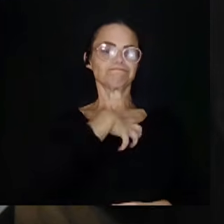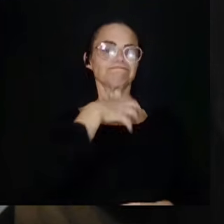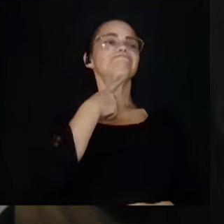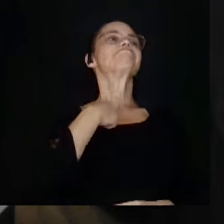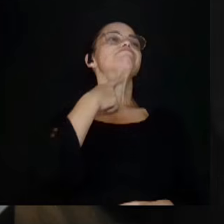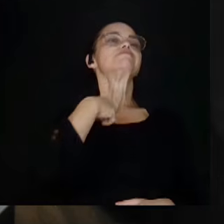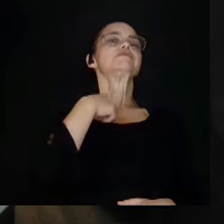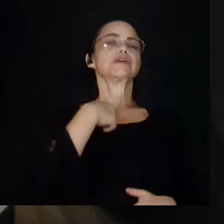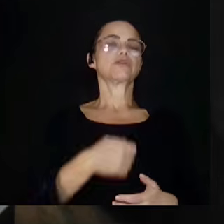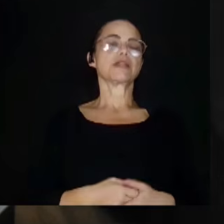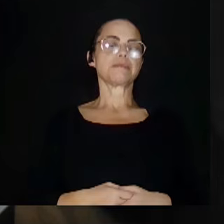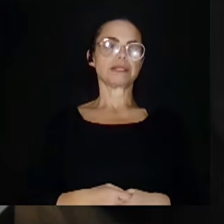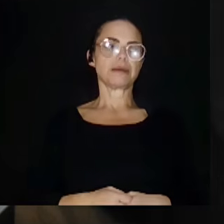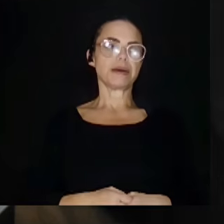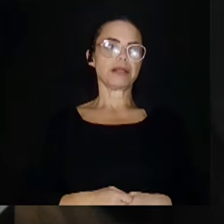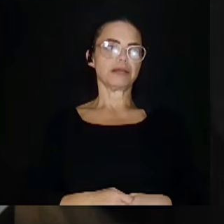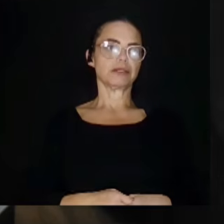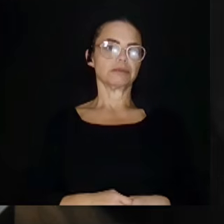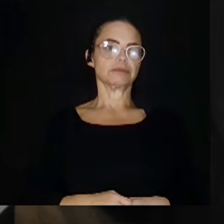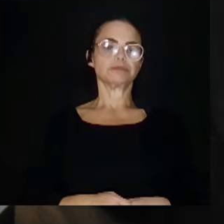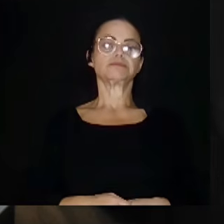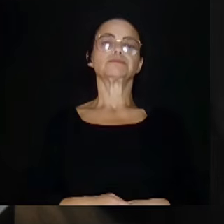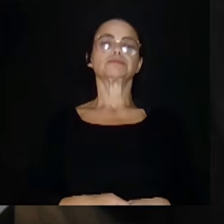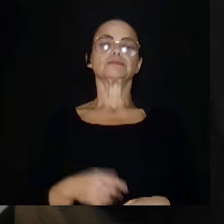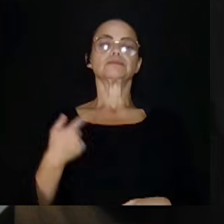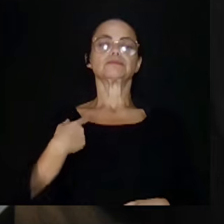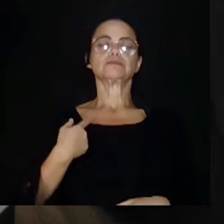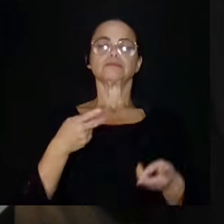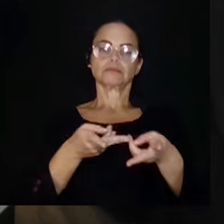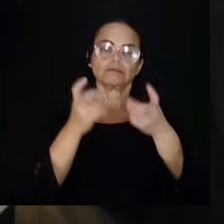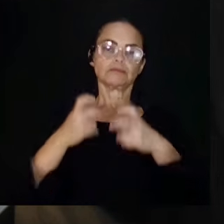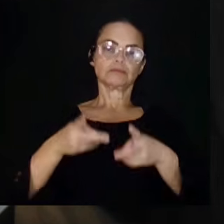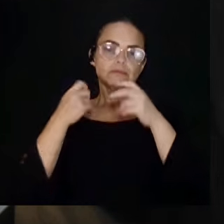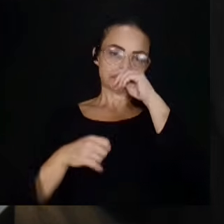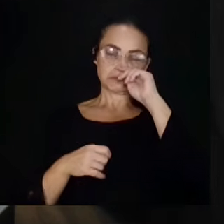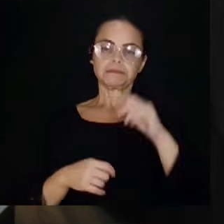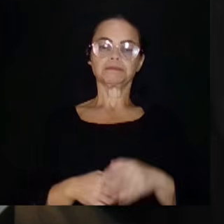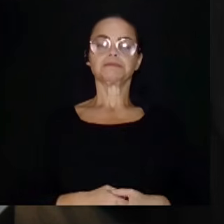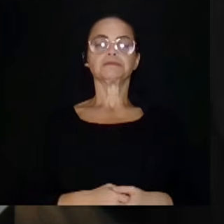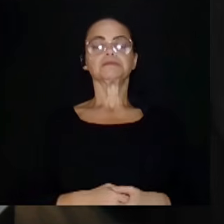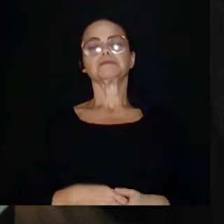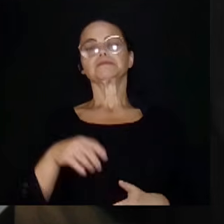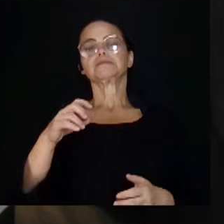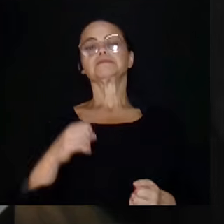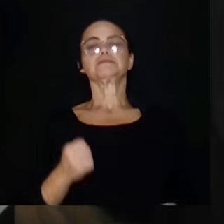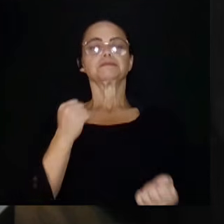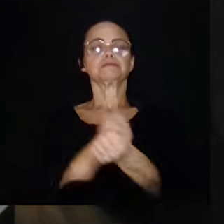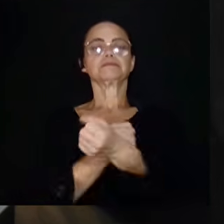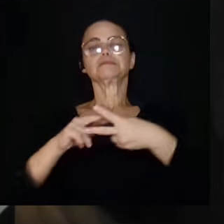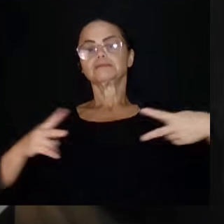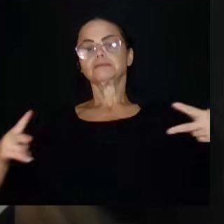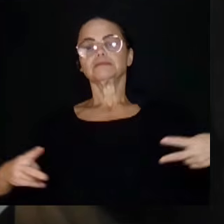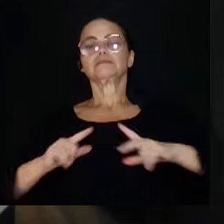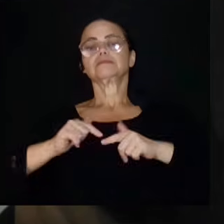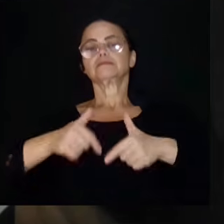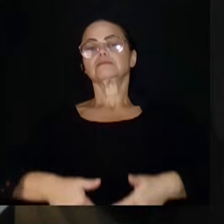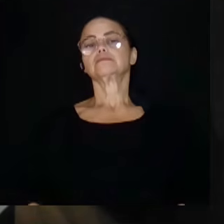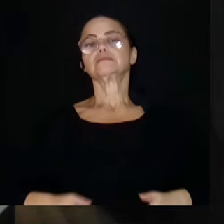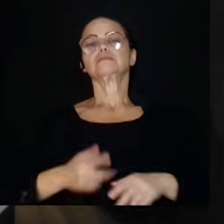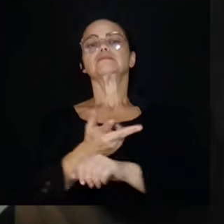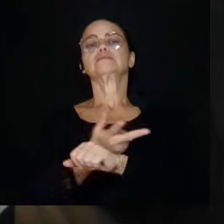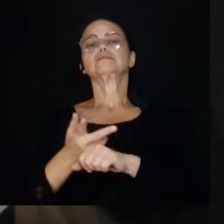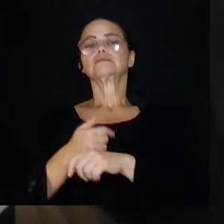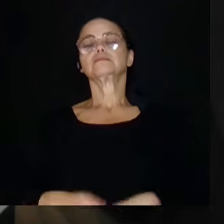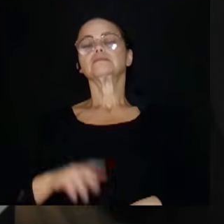como é perceptível, né? Você tem no seu DNA essa coisa da luta, né? Da busca pelos direitos e tudo